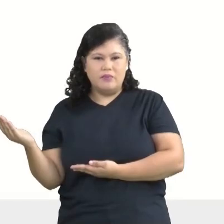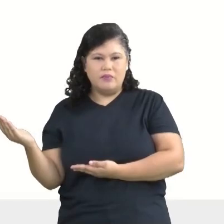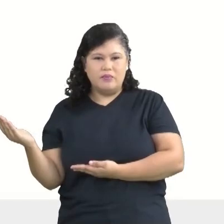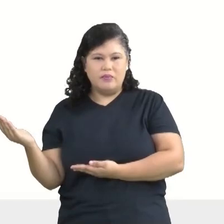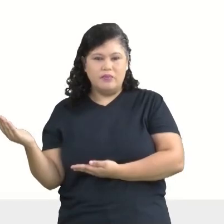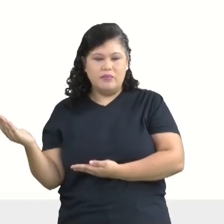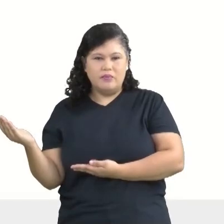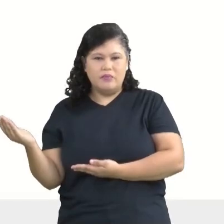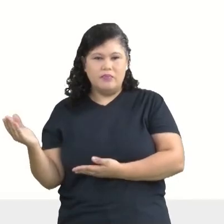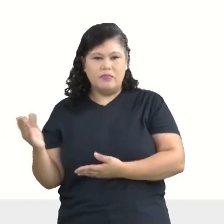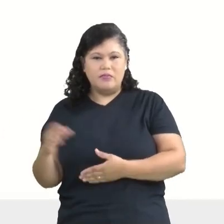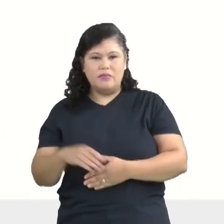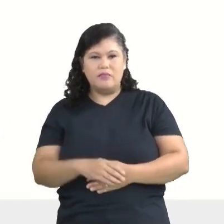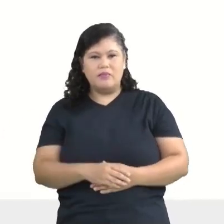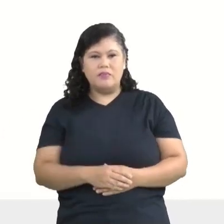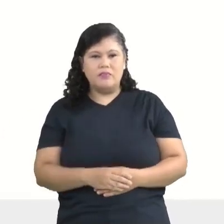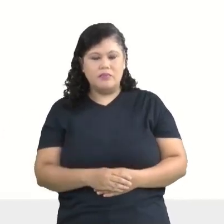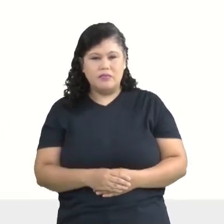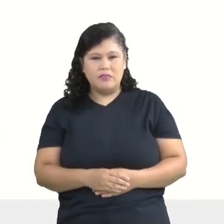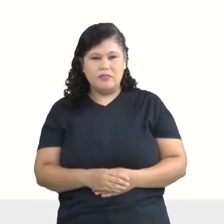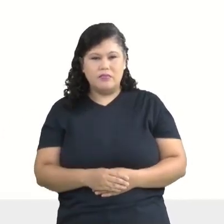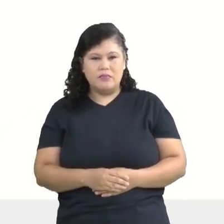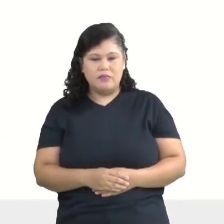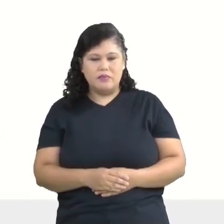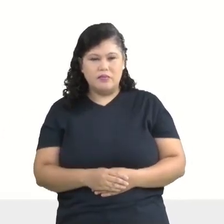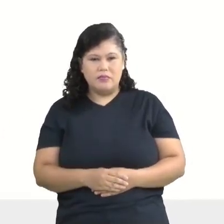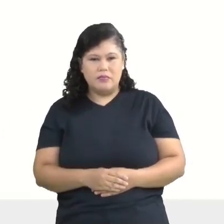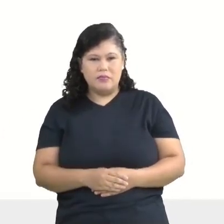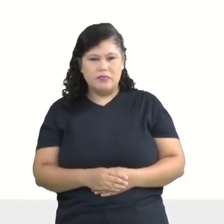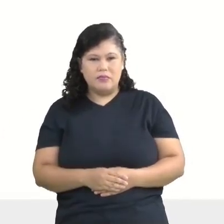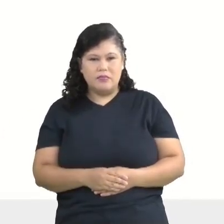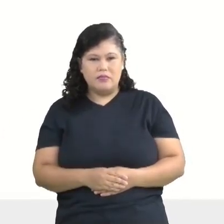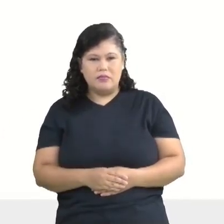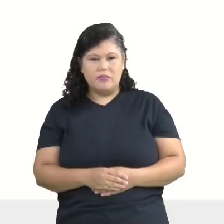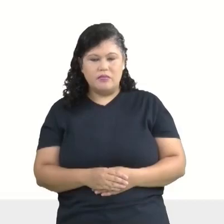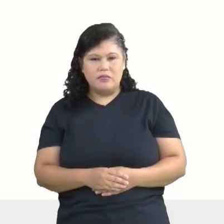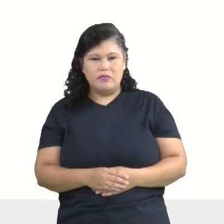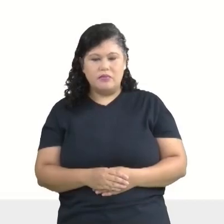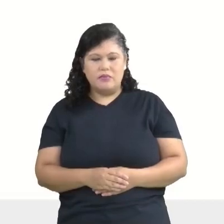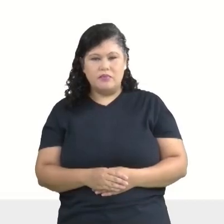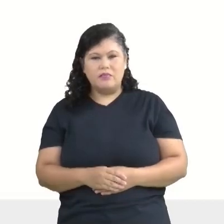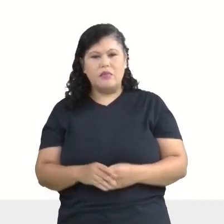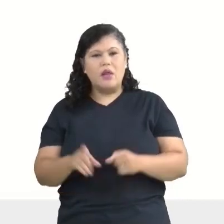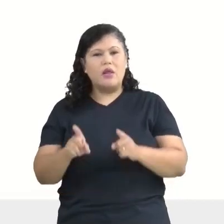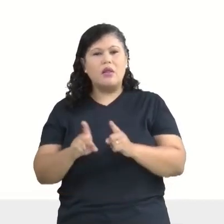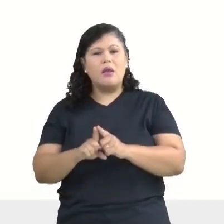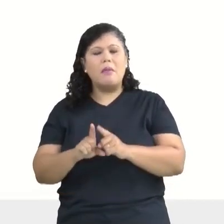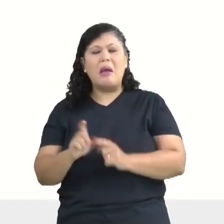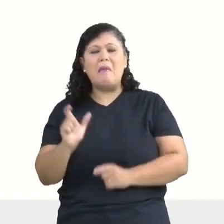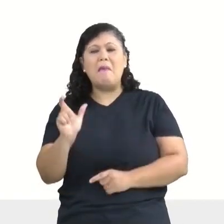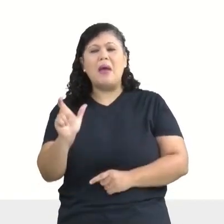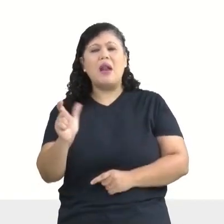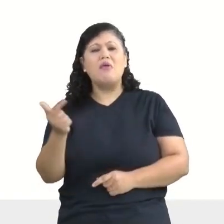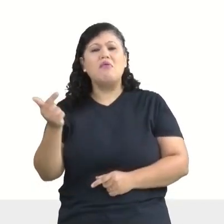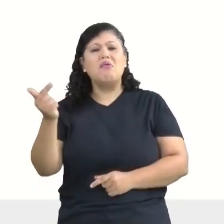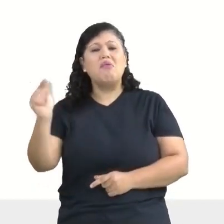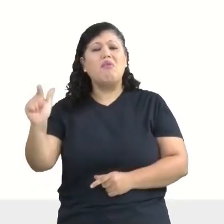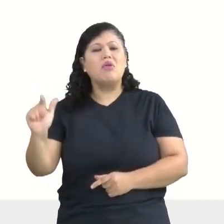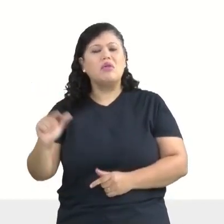Deixa eu só completar para ficar bem bonitinho aqui o nosso A, tá bom? Alegria. O que mais que nós